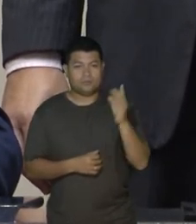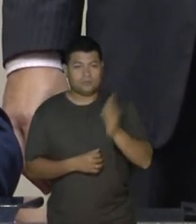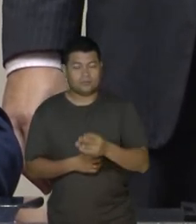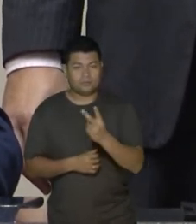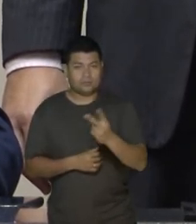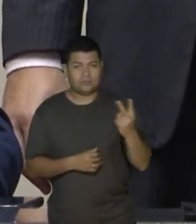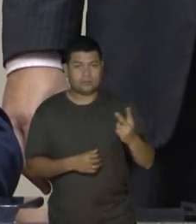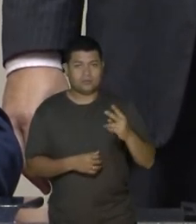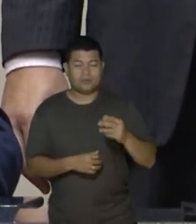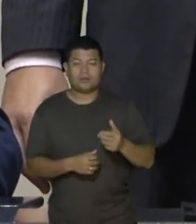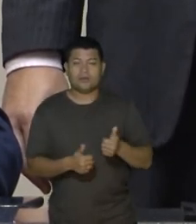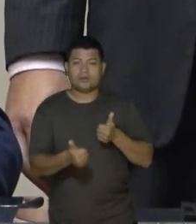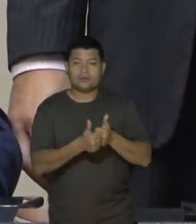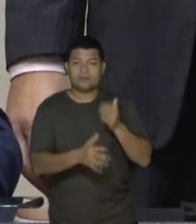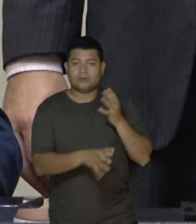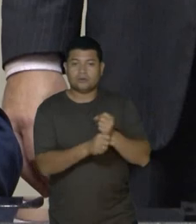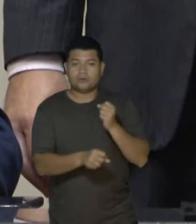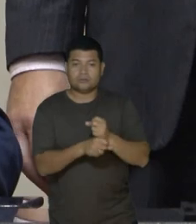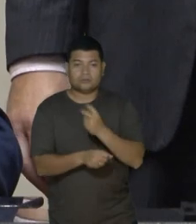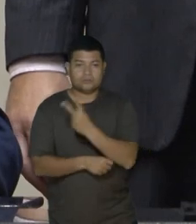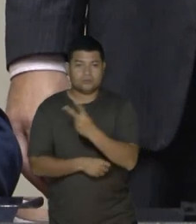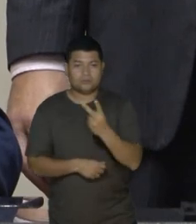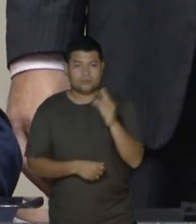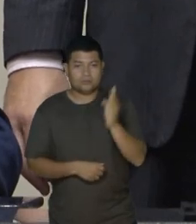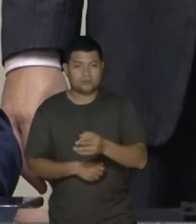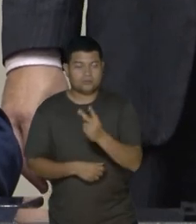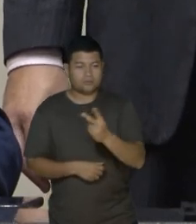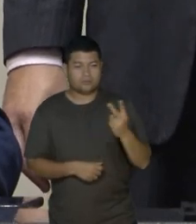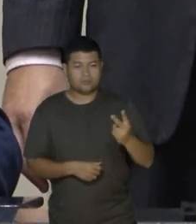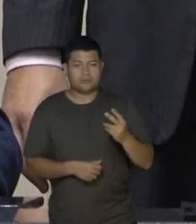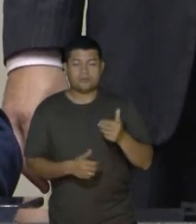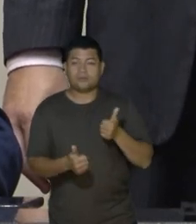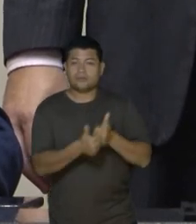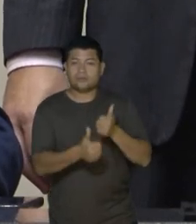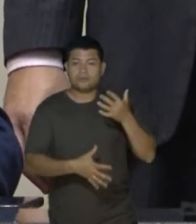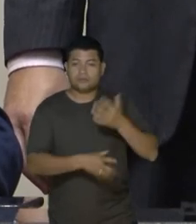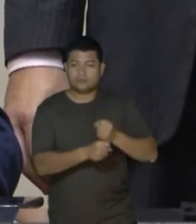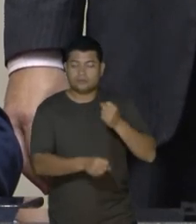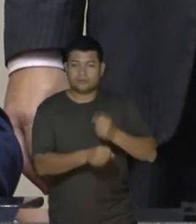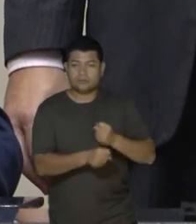21-22, do Tribunal de Contas, 22-22, do Tribunal de Contas,